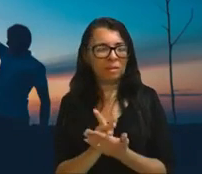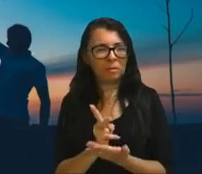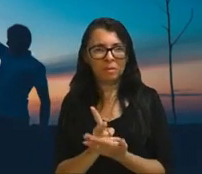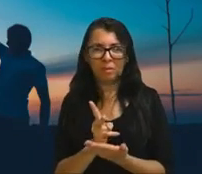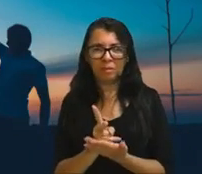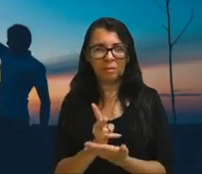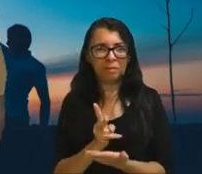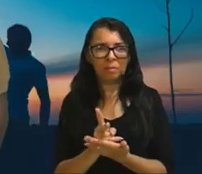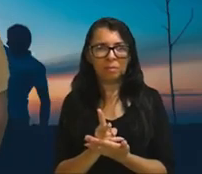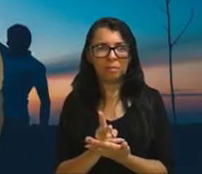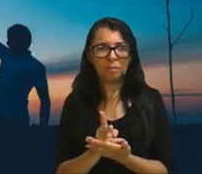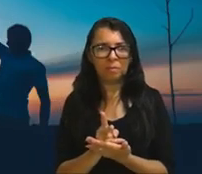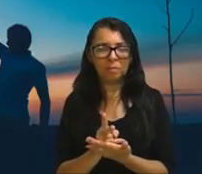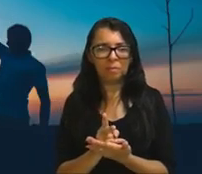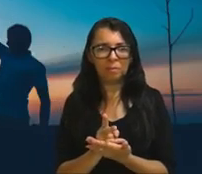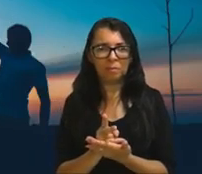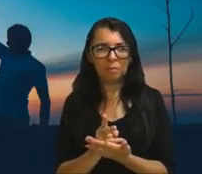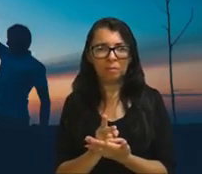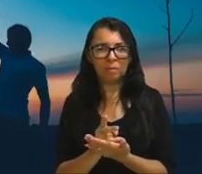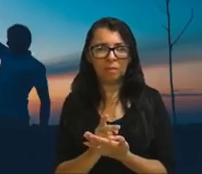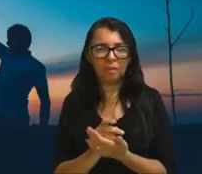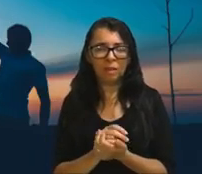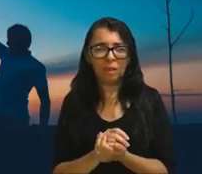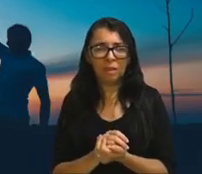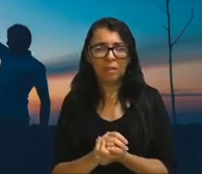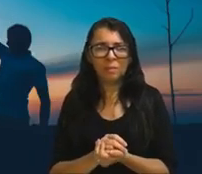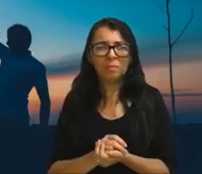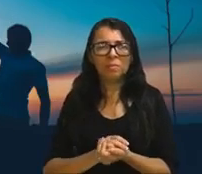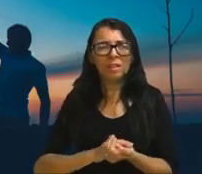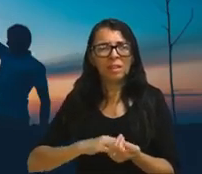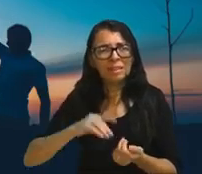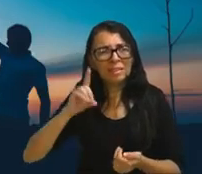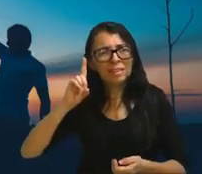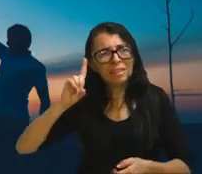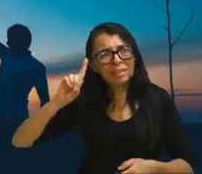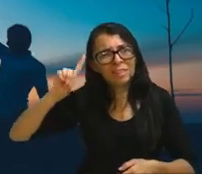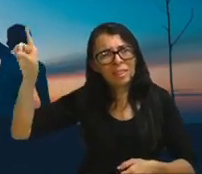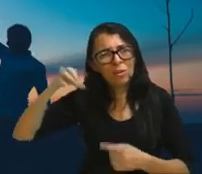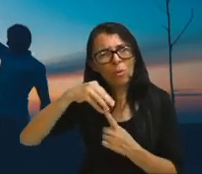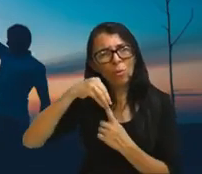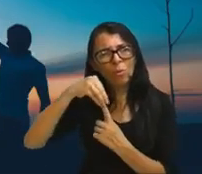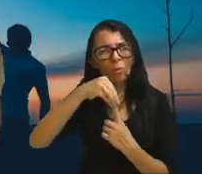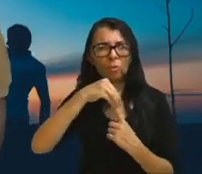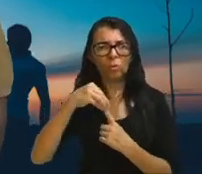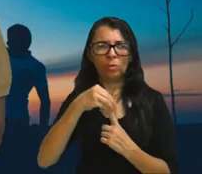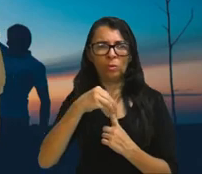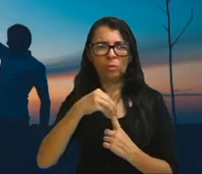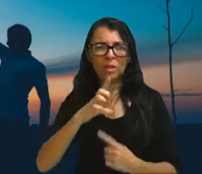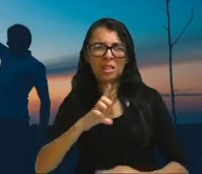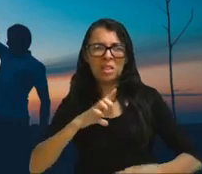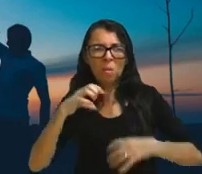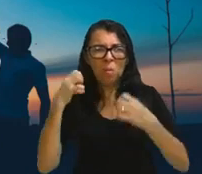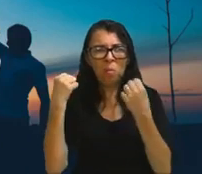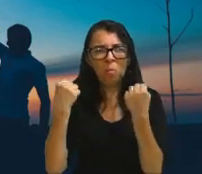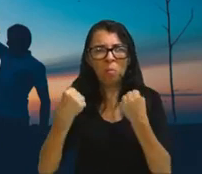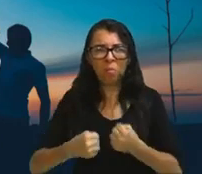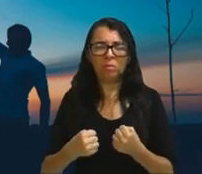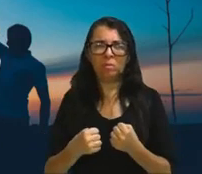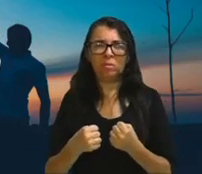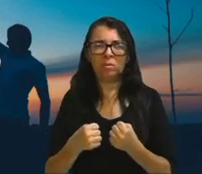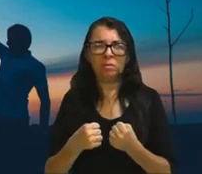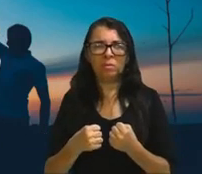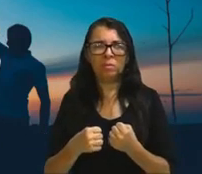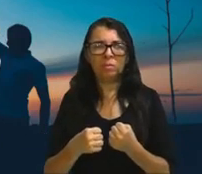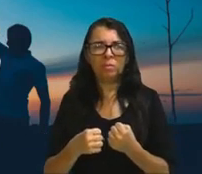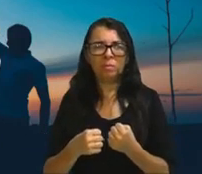Deus como a nossa segurança. Nesse período que muitas pessoas estão sem